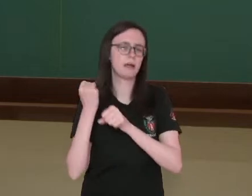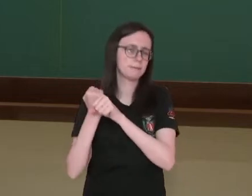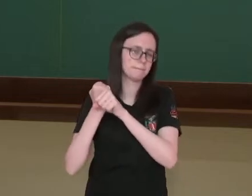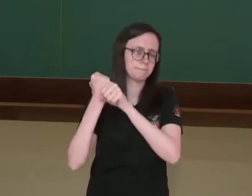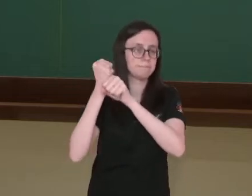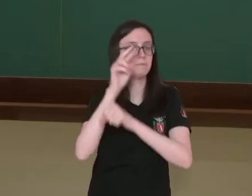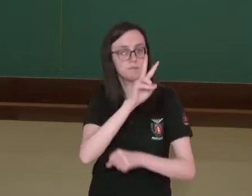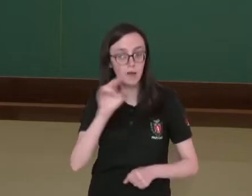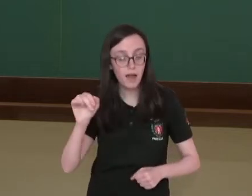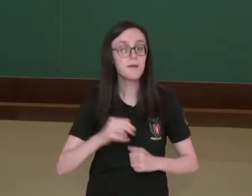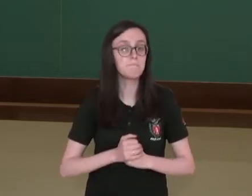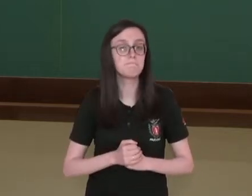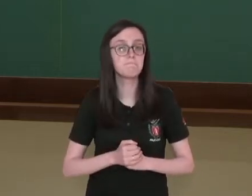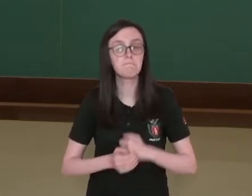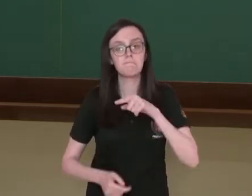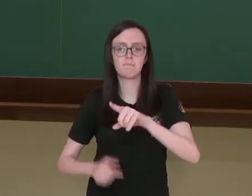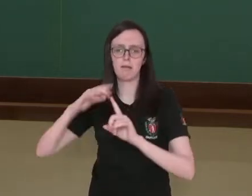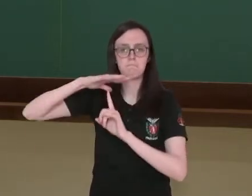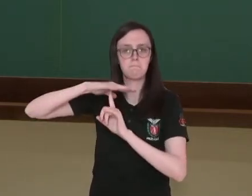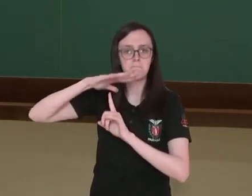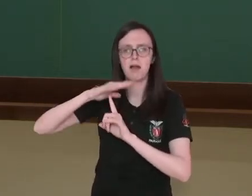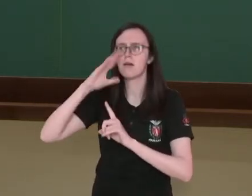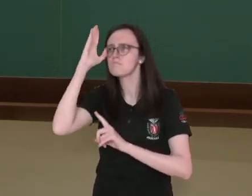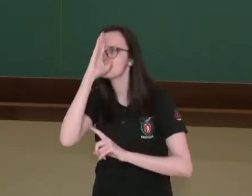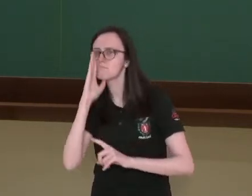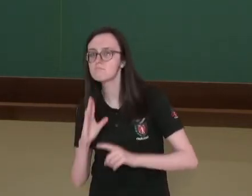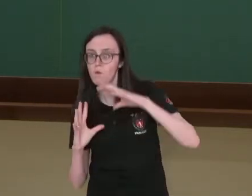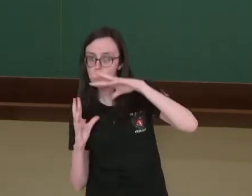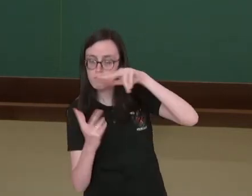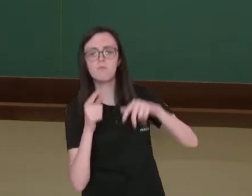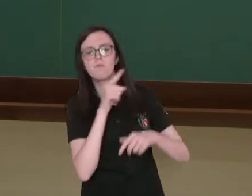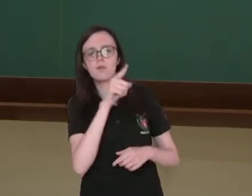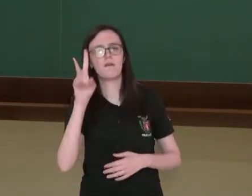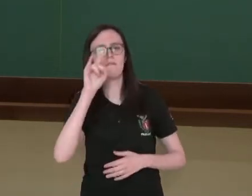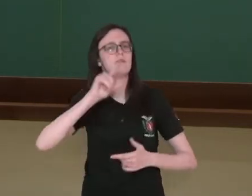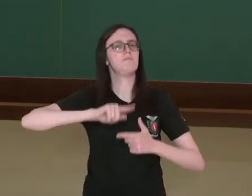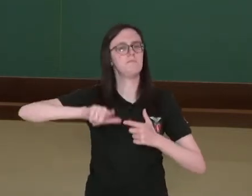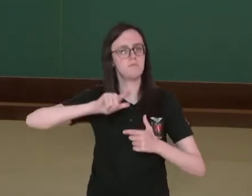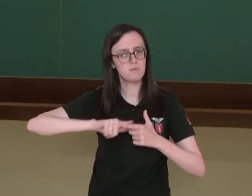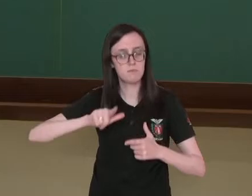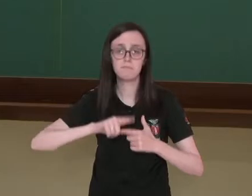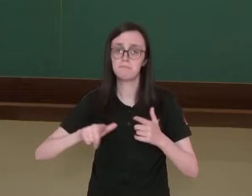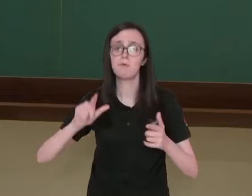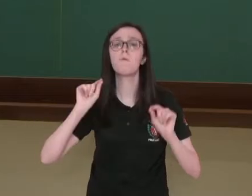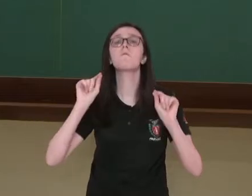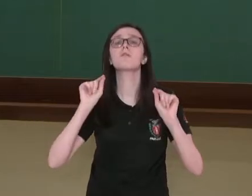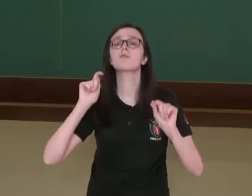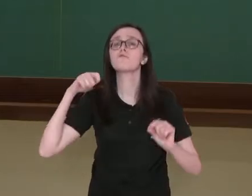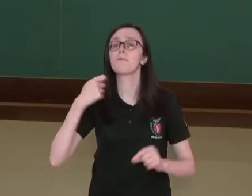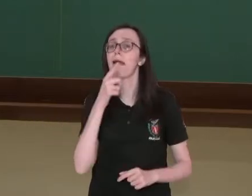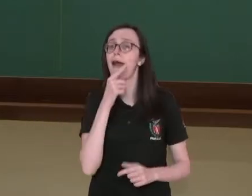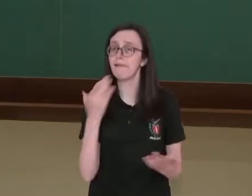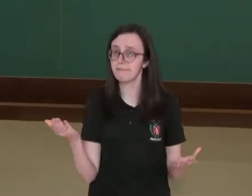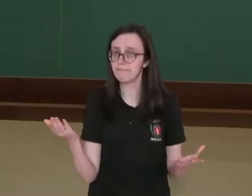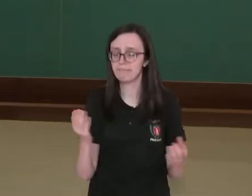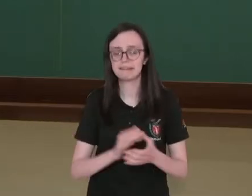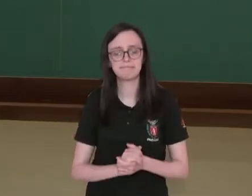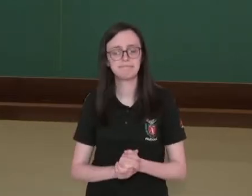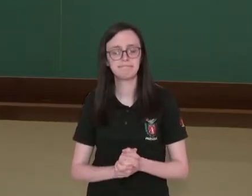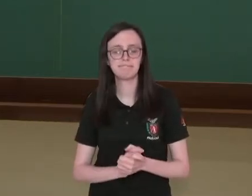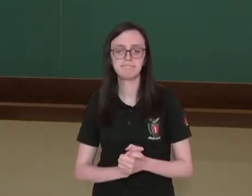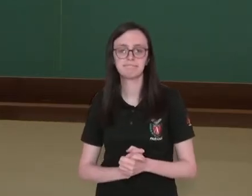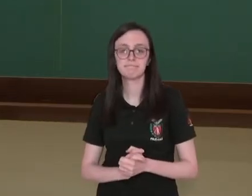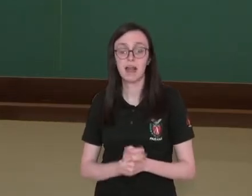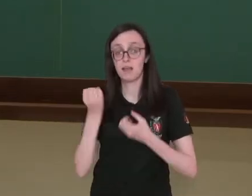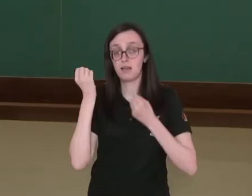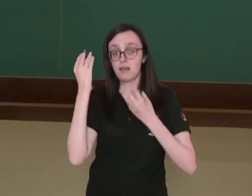anos que o Paraná, o Brasil e o mundo vão ter problemas com a questão da água. Então vamos lá, os